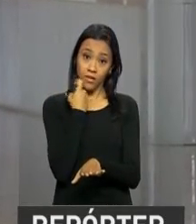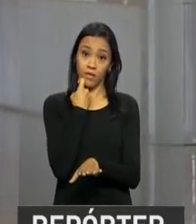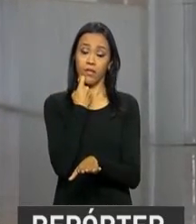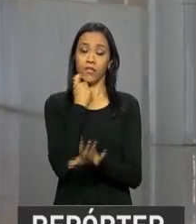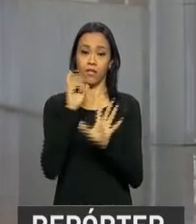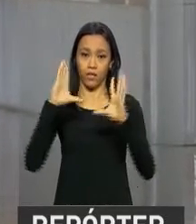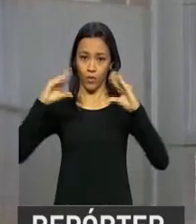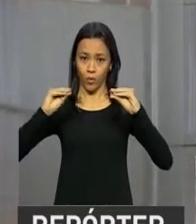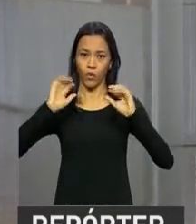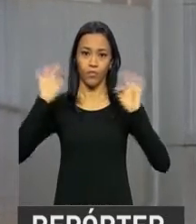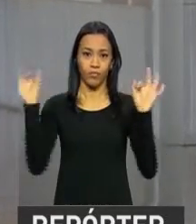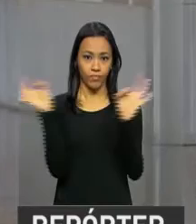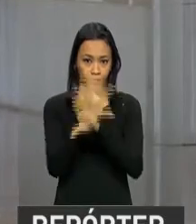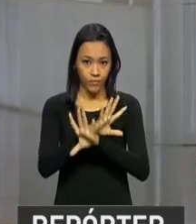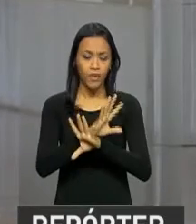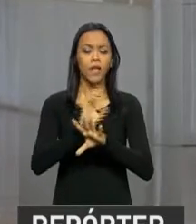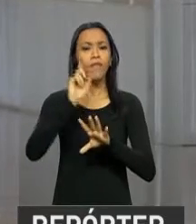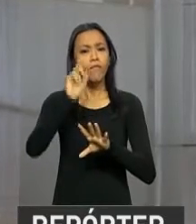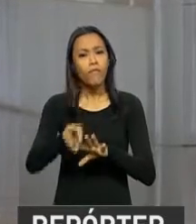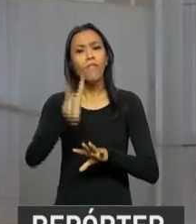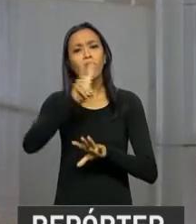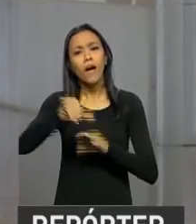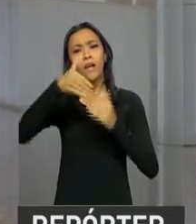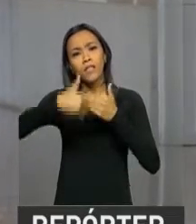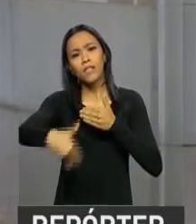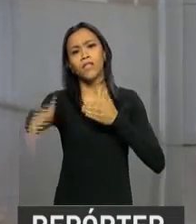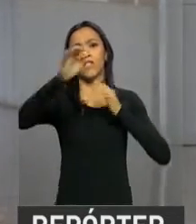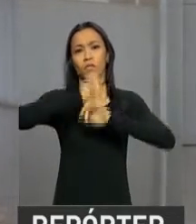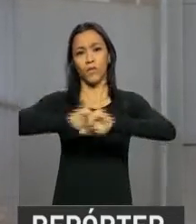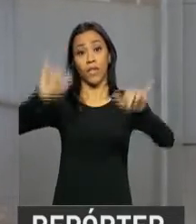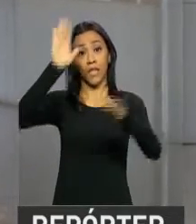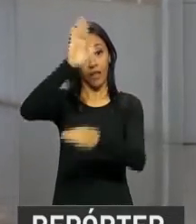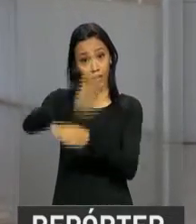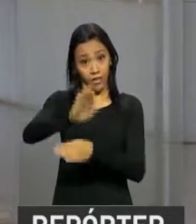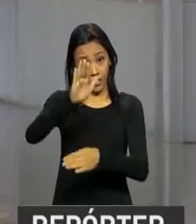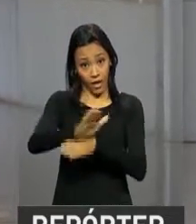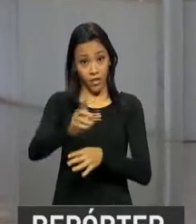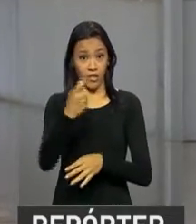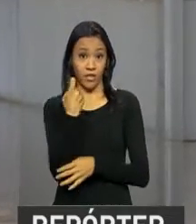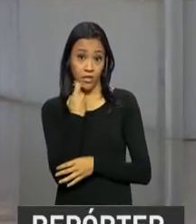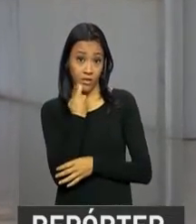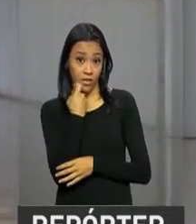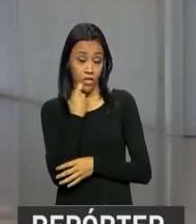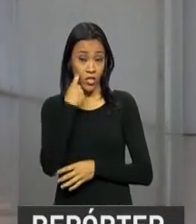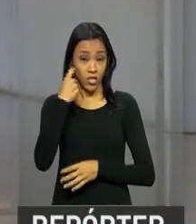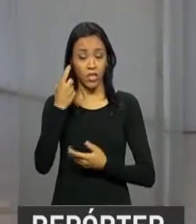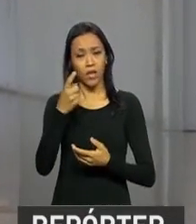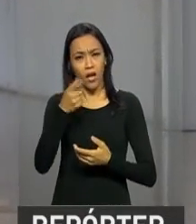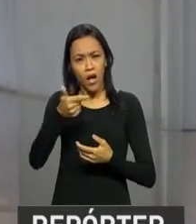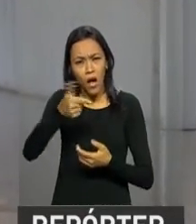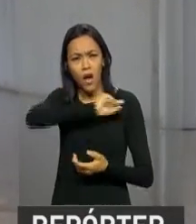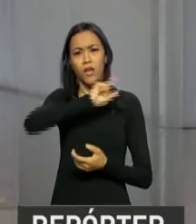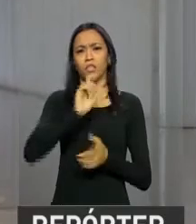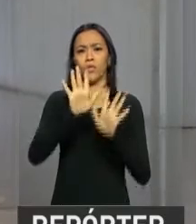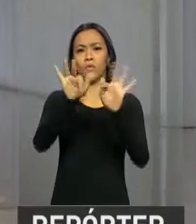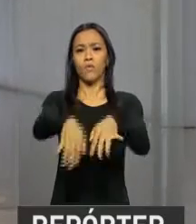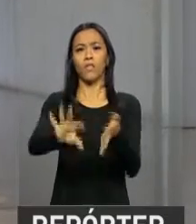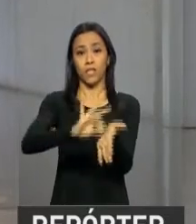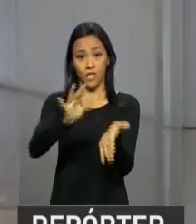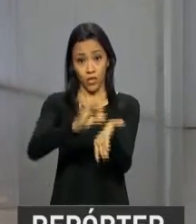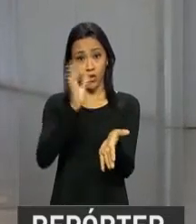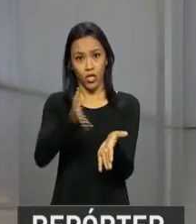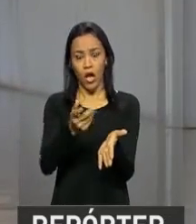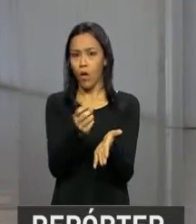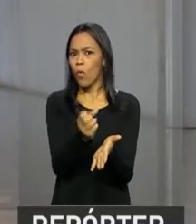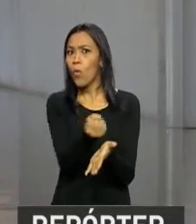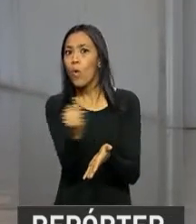última sexta-feira. Um balanço divulgado ainda na tarde da sexta-feira, antes, portanto, do encerramento das inscrições, dava conta que já havia